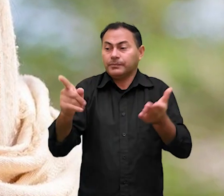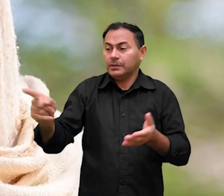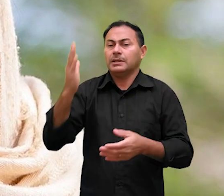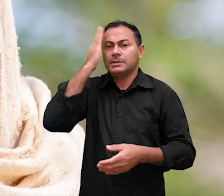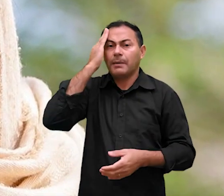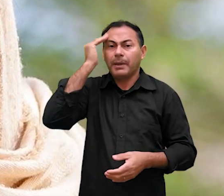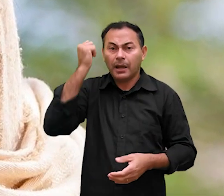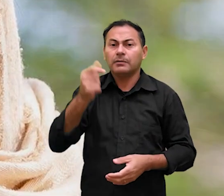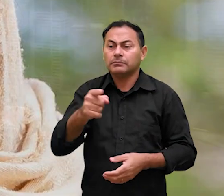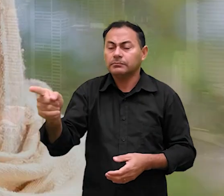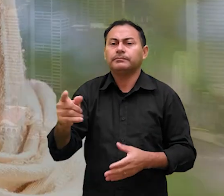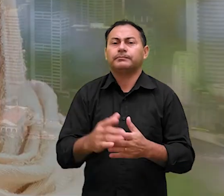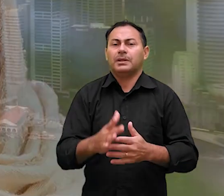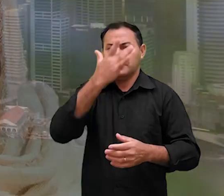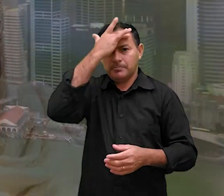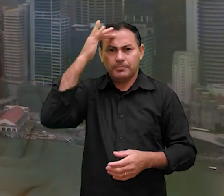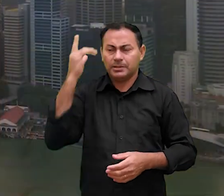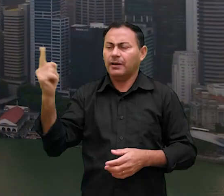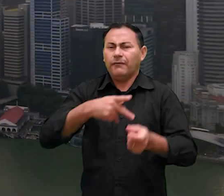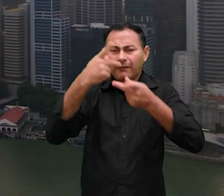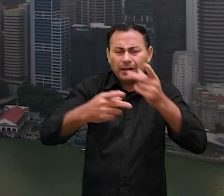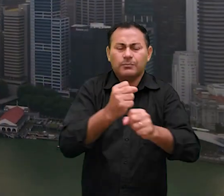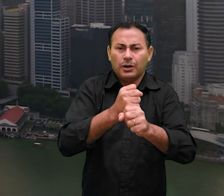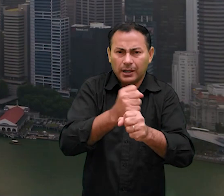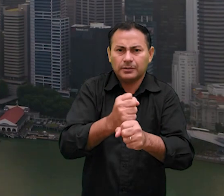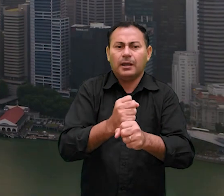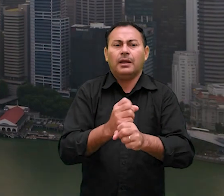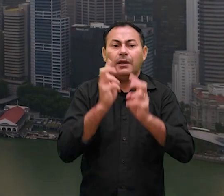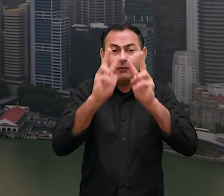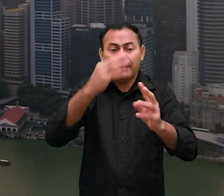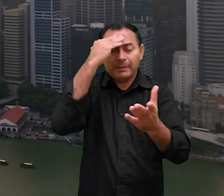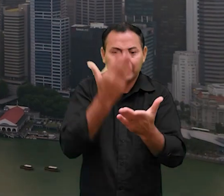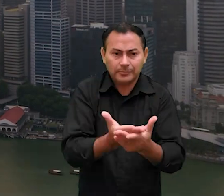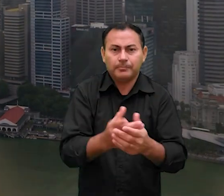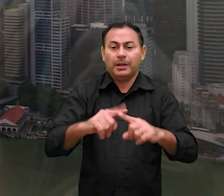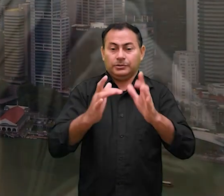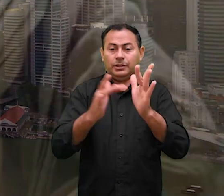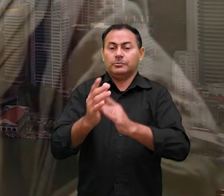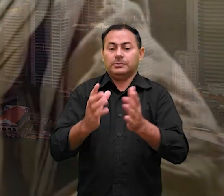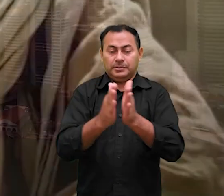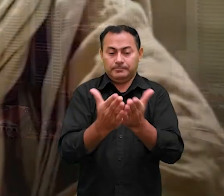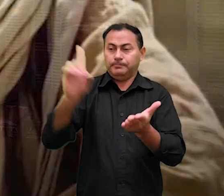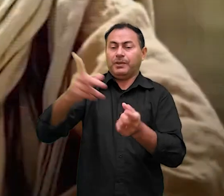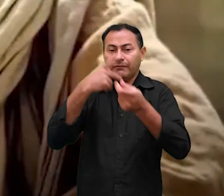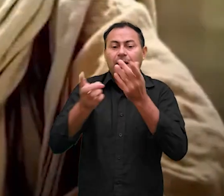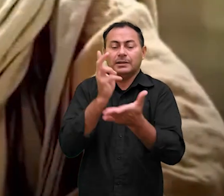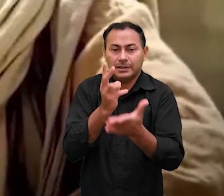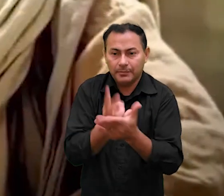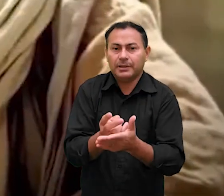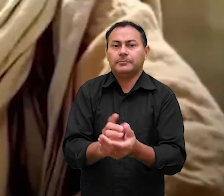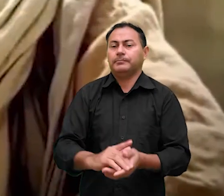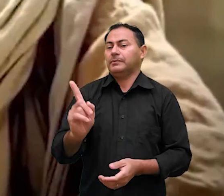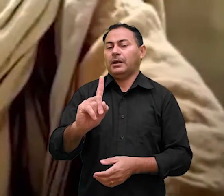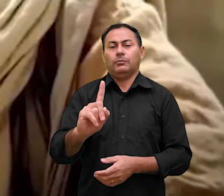então você saberá. As pessoas vêm repetindo por anos, ver para crer. Mas Jesus e as Escrituras consistentemente